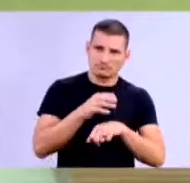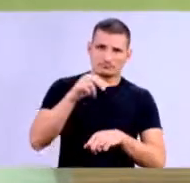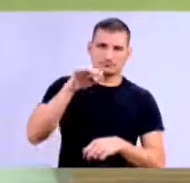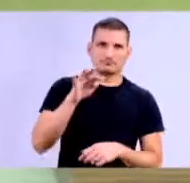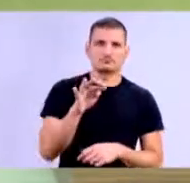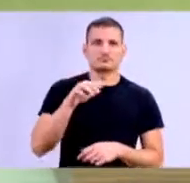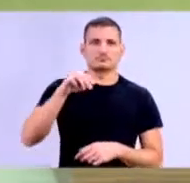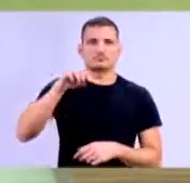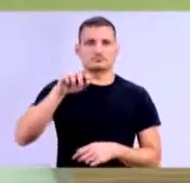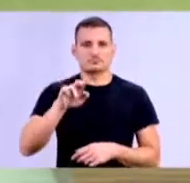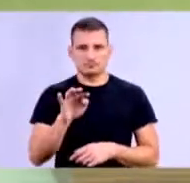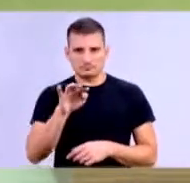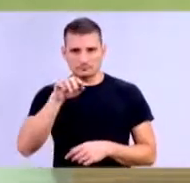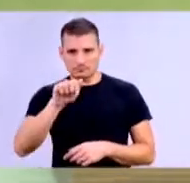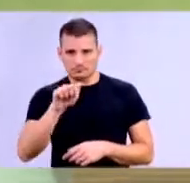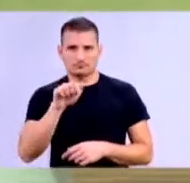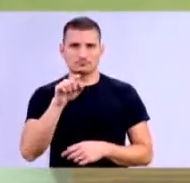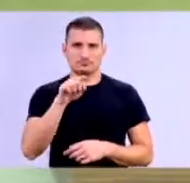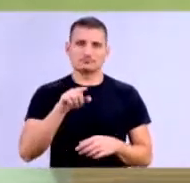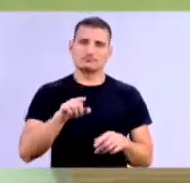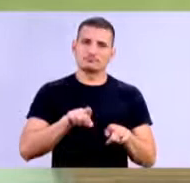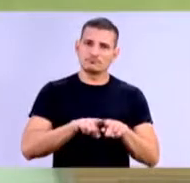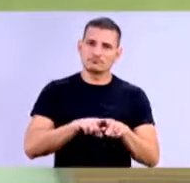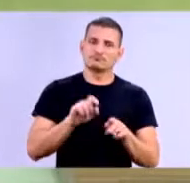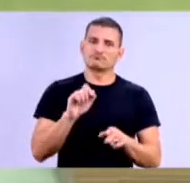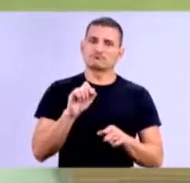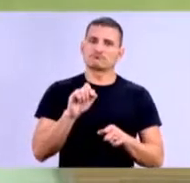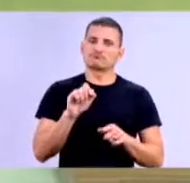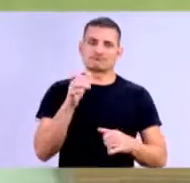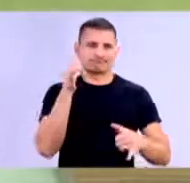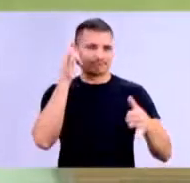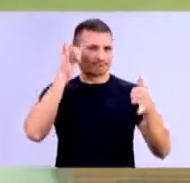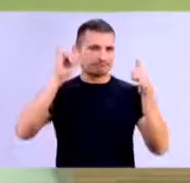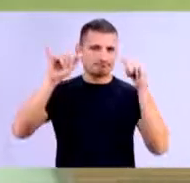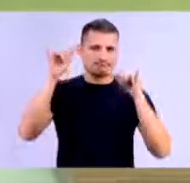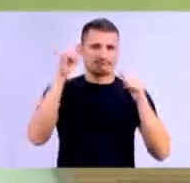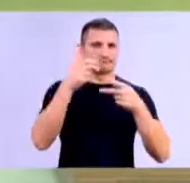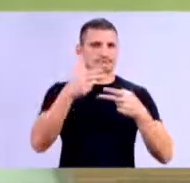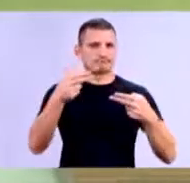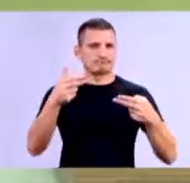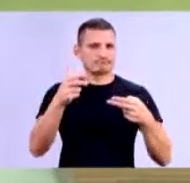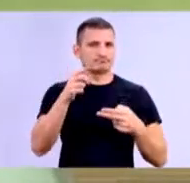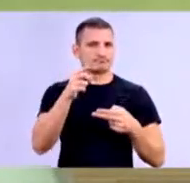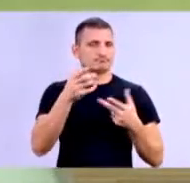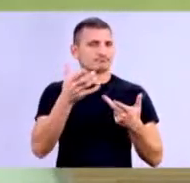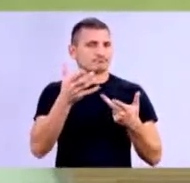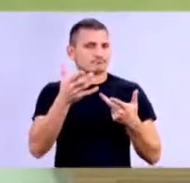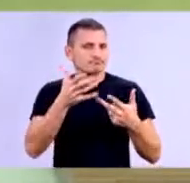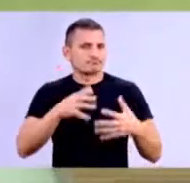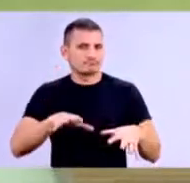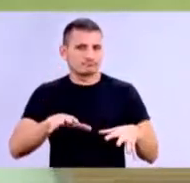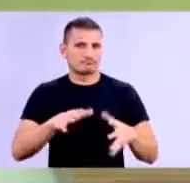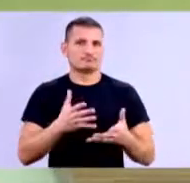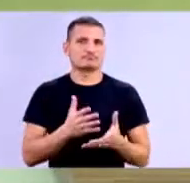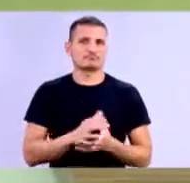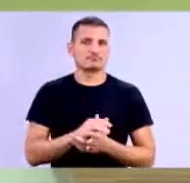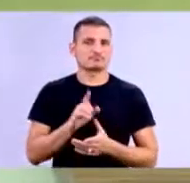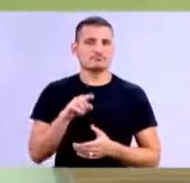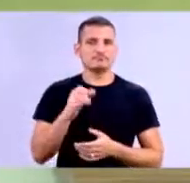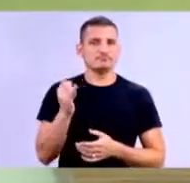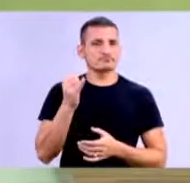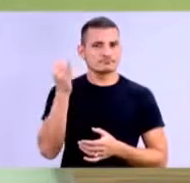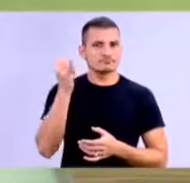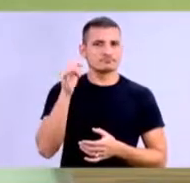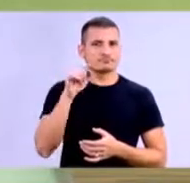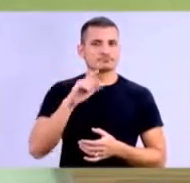certa forma você também se resguarda de coisas que você não deseje. Então é muito importante